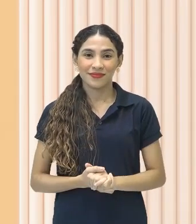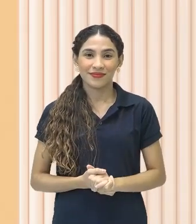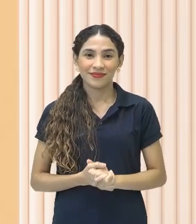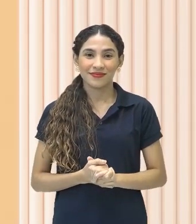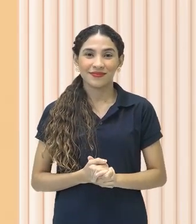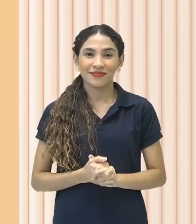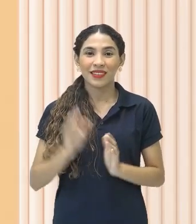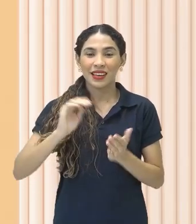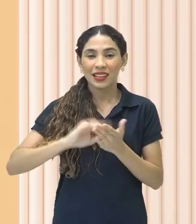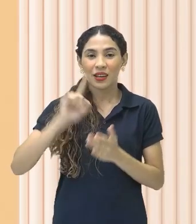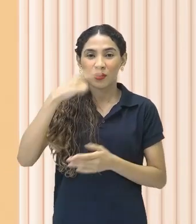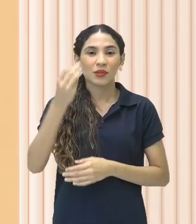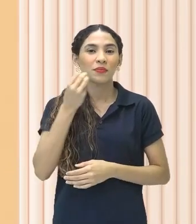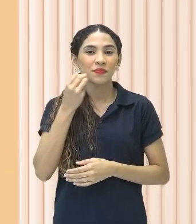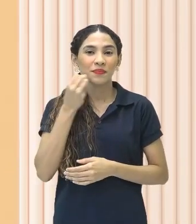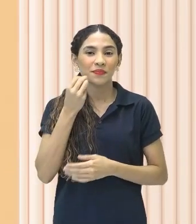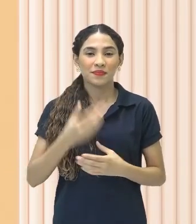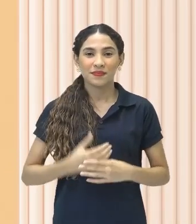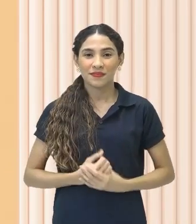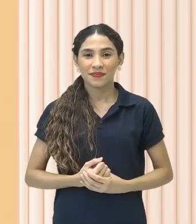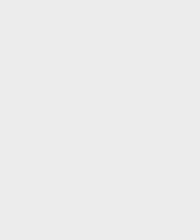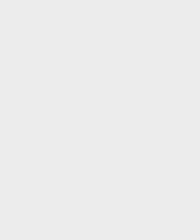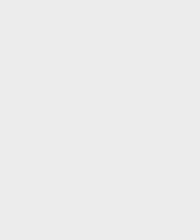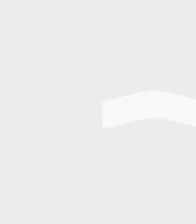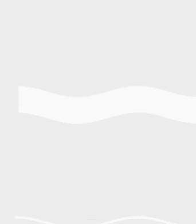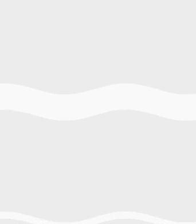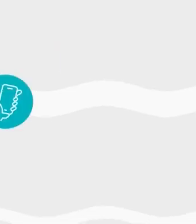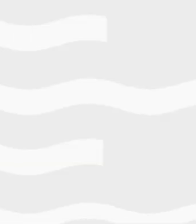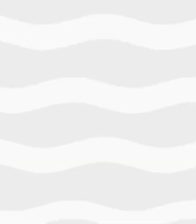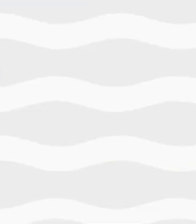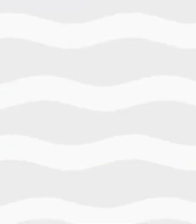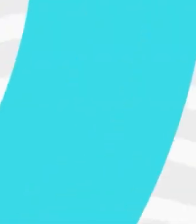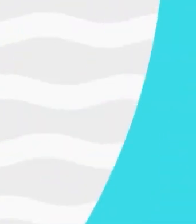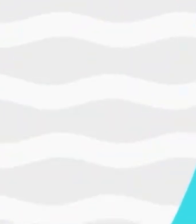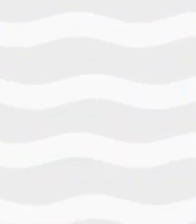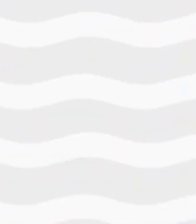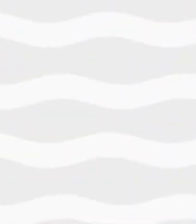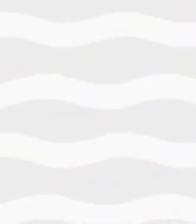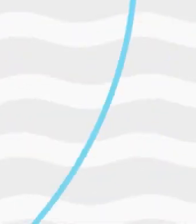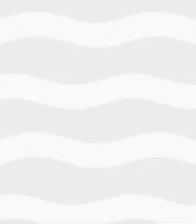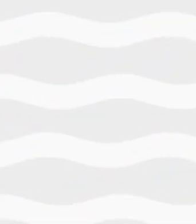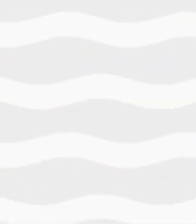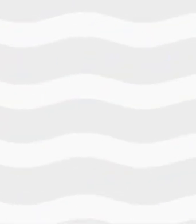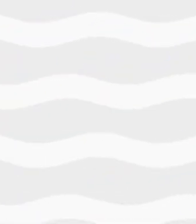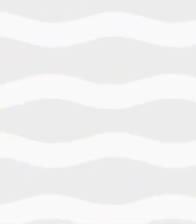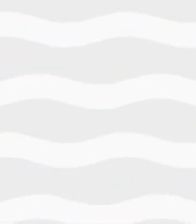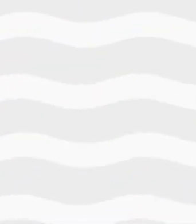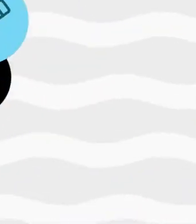Até a próxima aula.